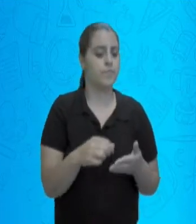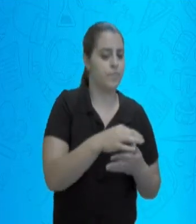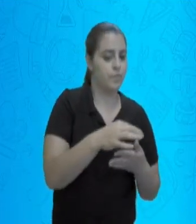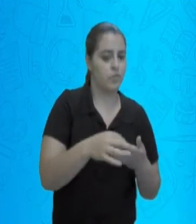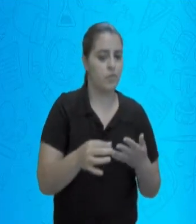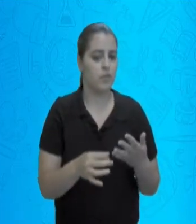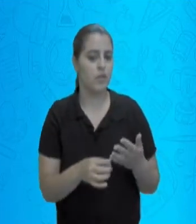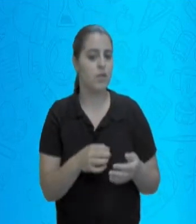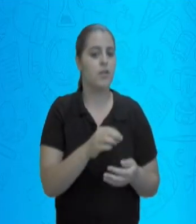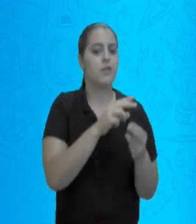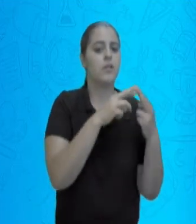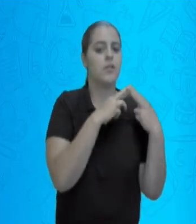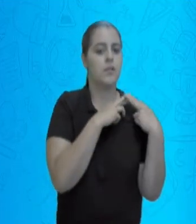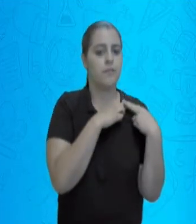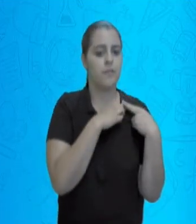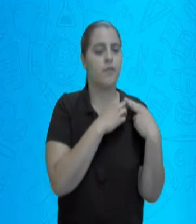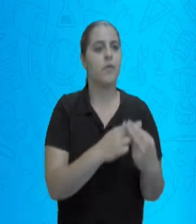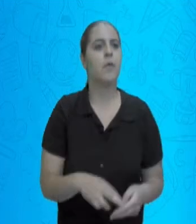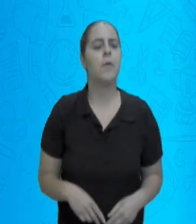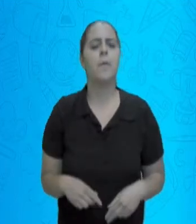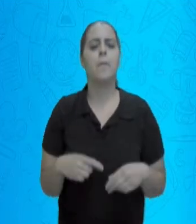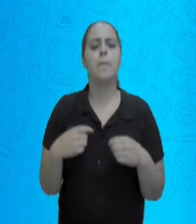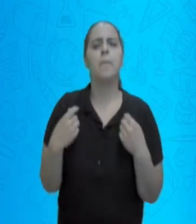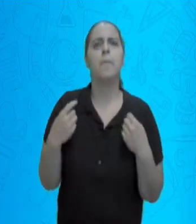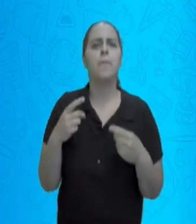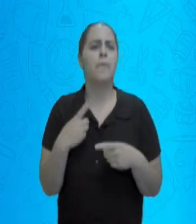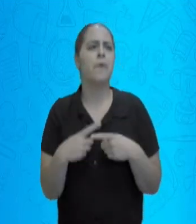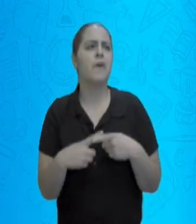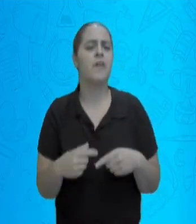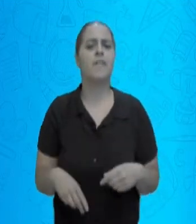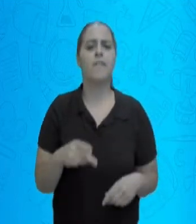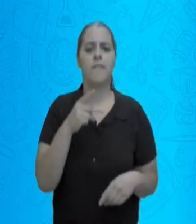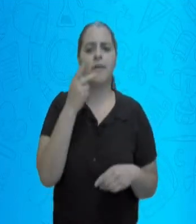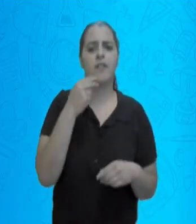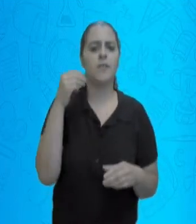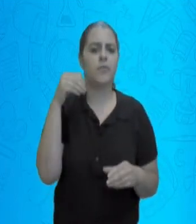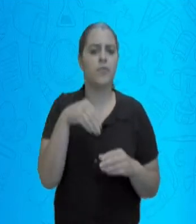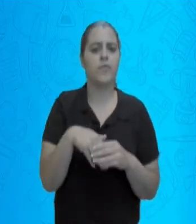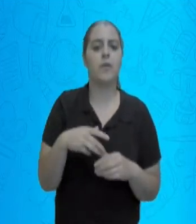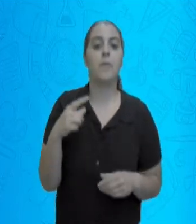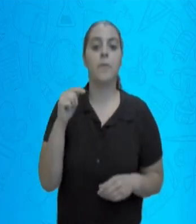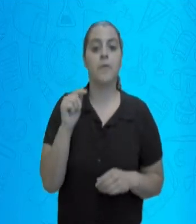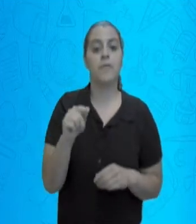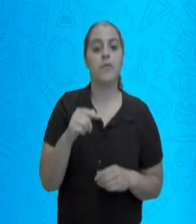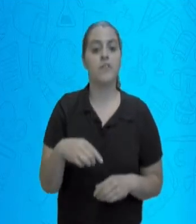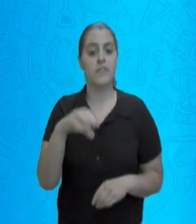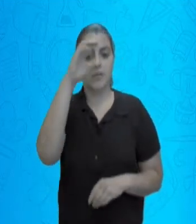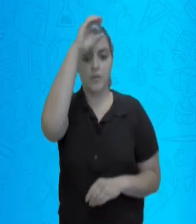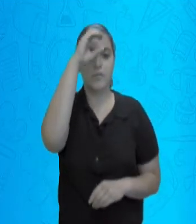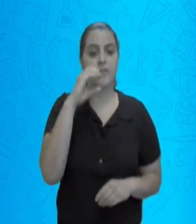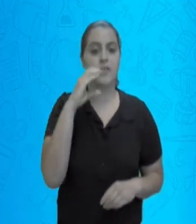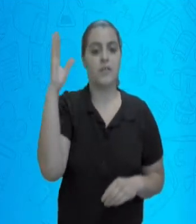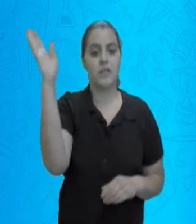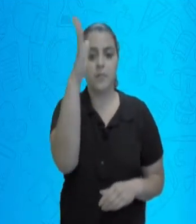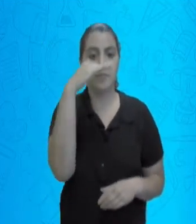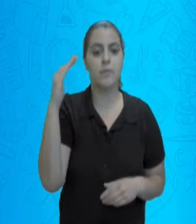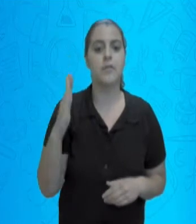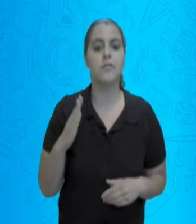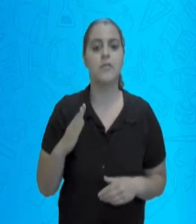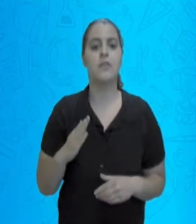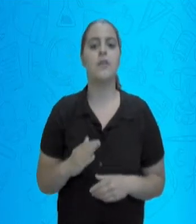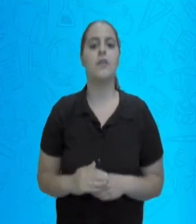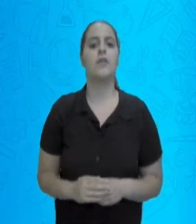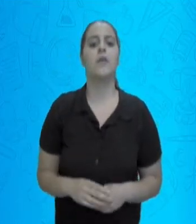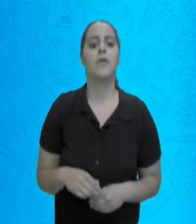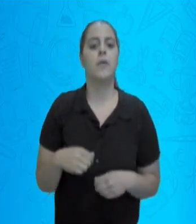Por que nós continuamos falando da votação, do voto? Porque você é um cidadão brasileiro e todo